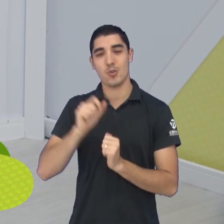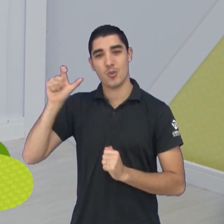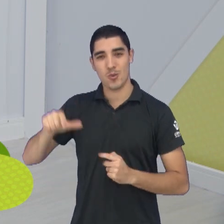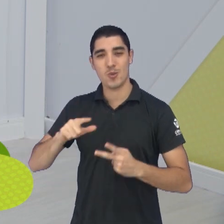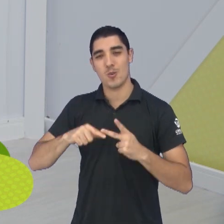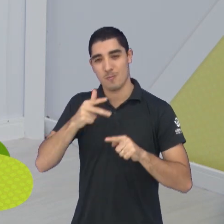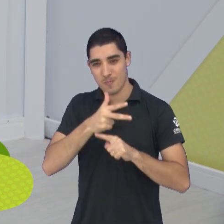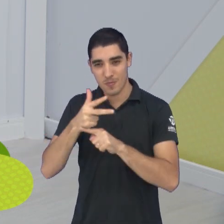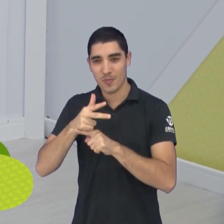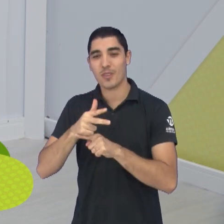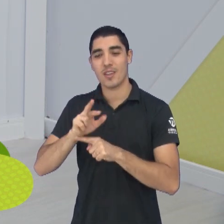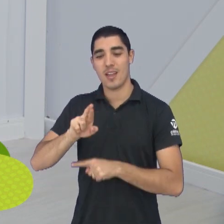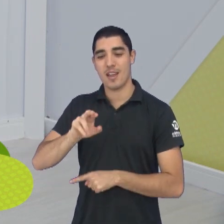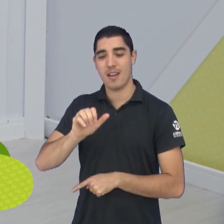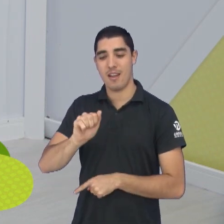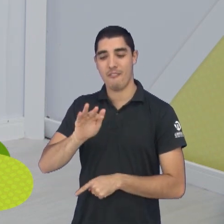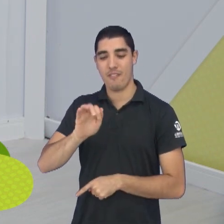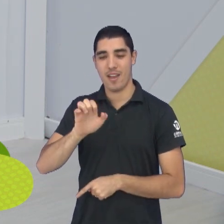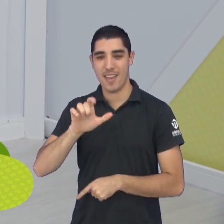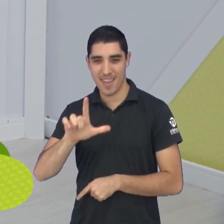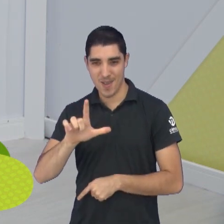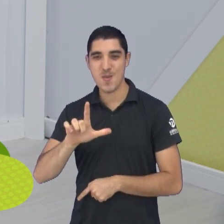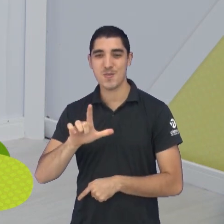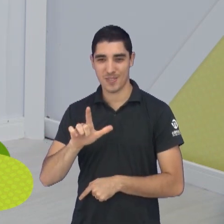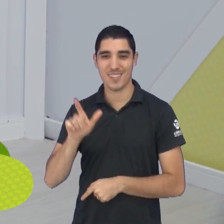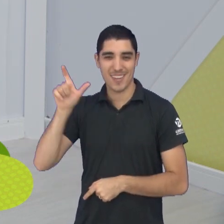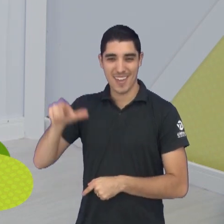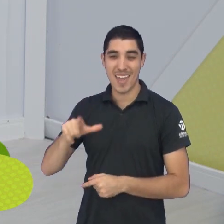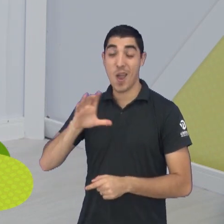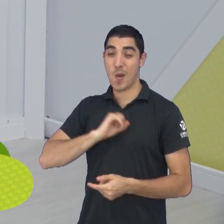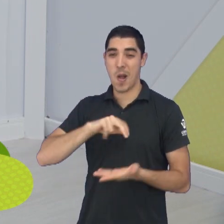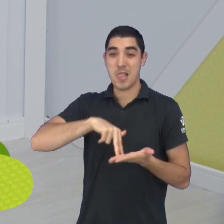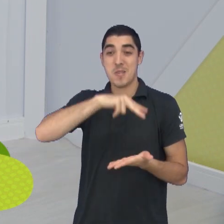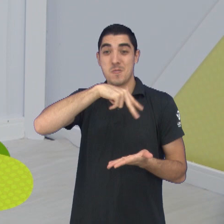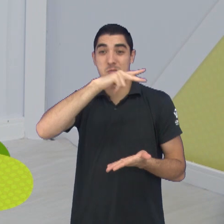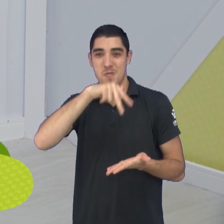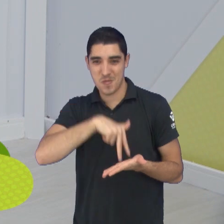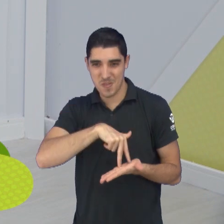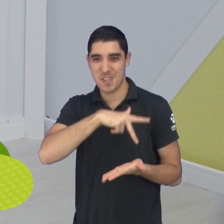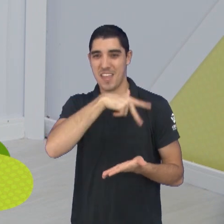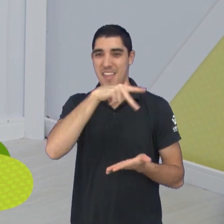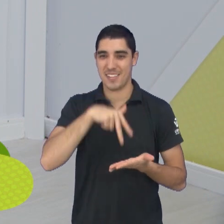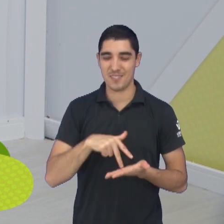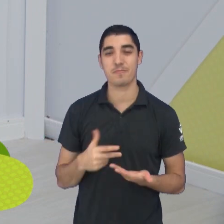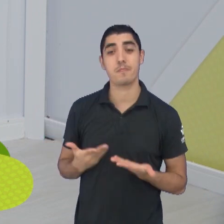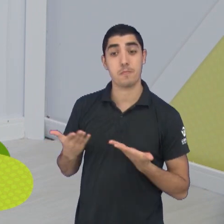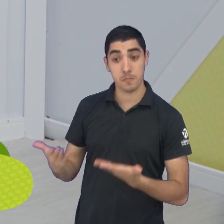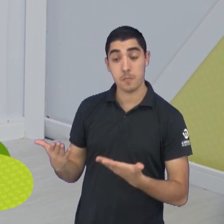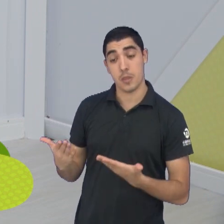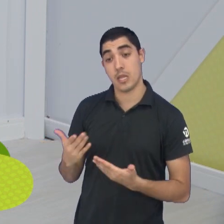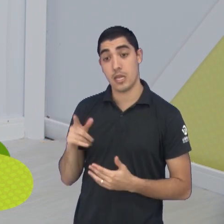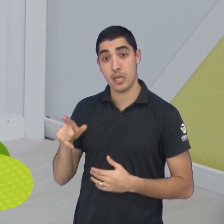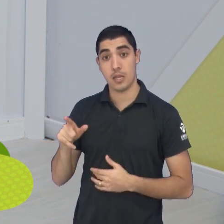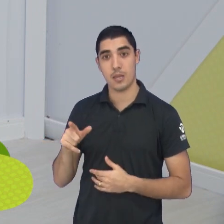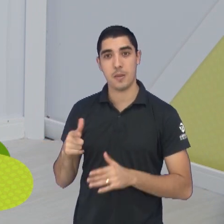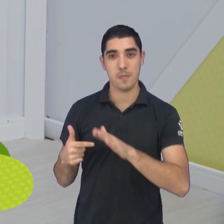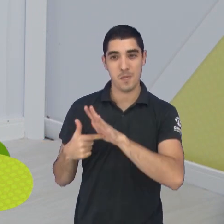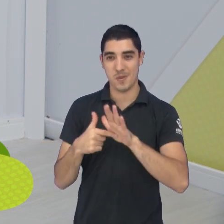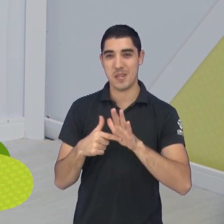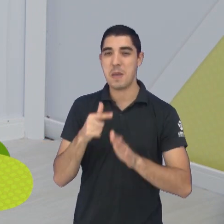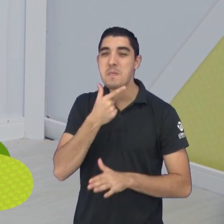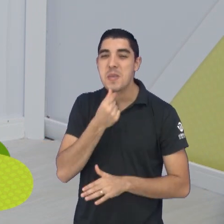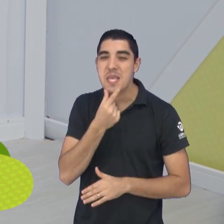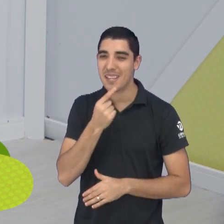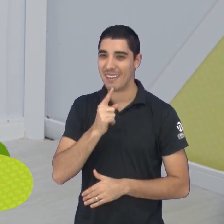beleza, o nosso querido Rafael Santos estará com você hoje lá na Arena Farmaconde para conversar com os meninos do vôlei. Menino é sacanagem, né? Os caras